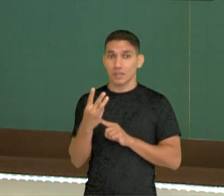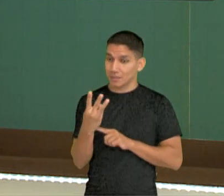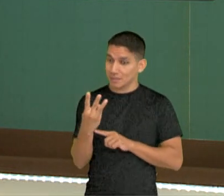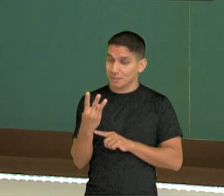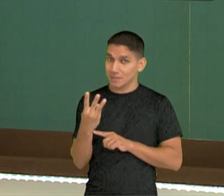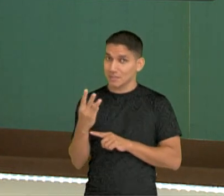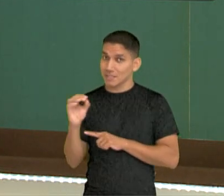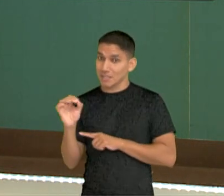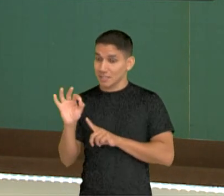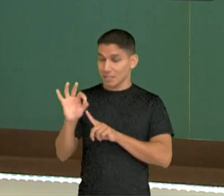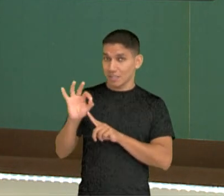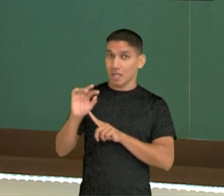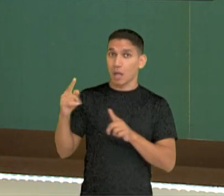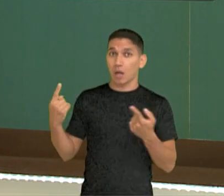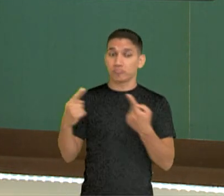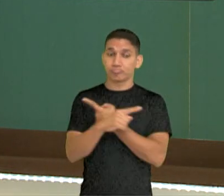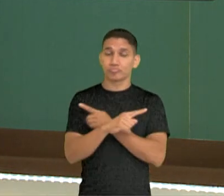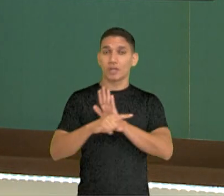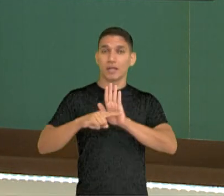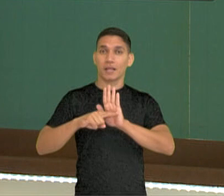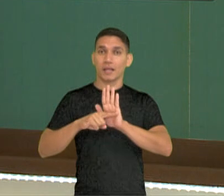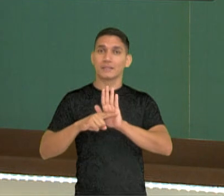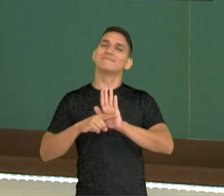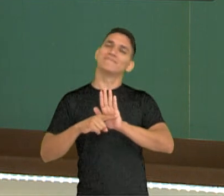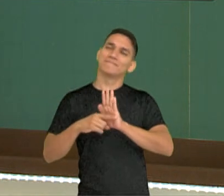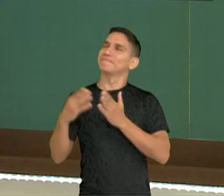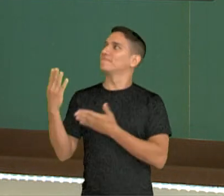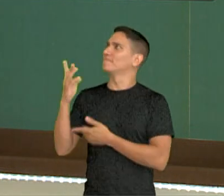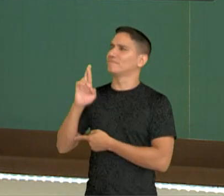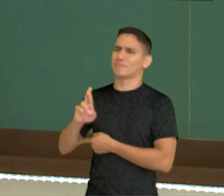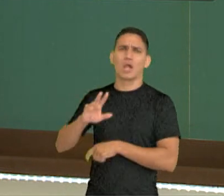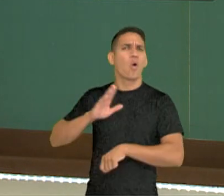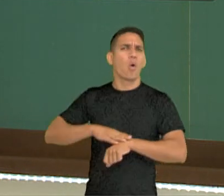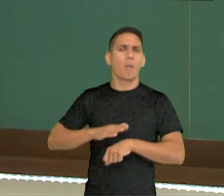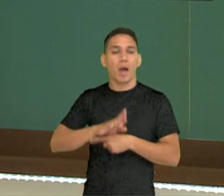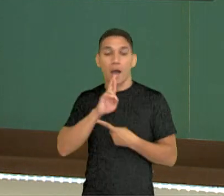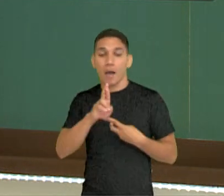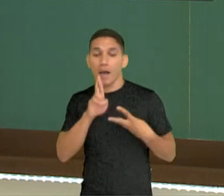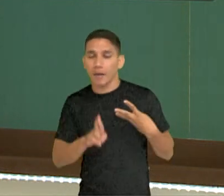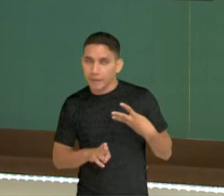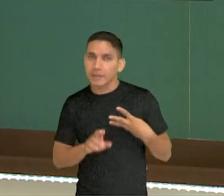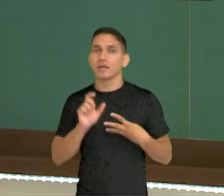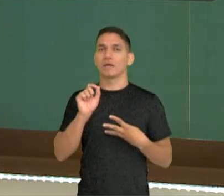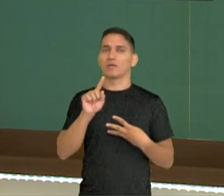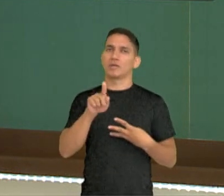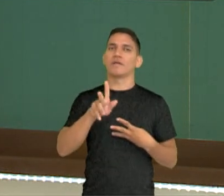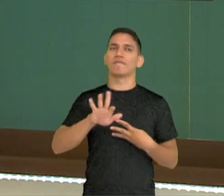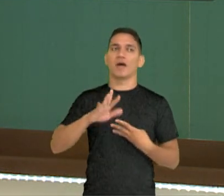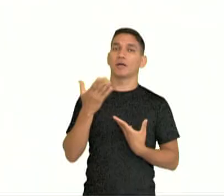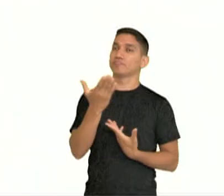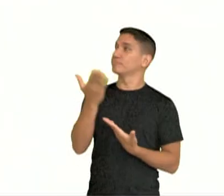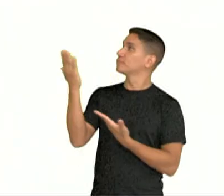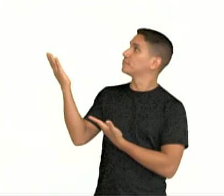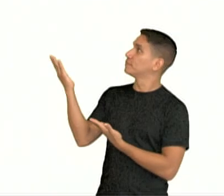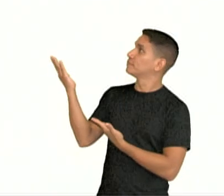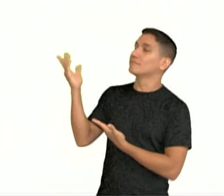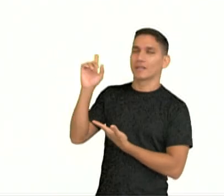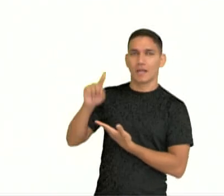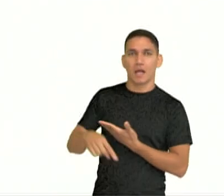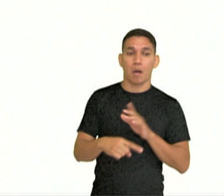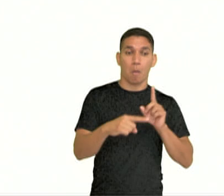sentido negativo da tangente, então é negativo. Na hora de marcar a sua resposta, você vai marcar